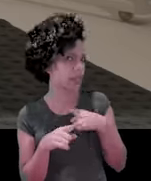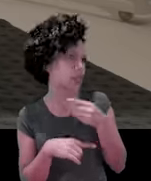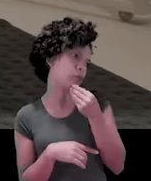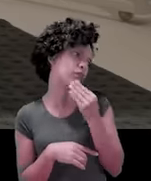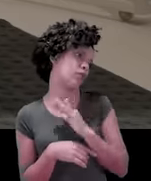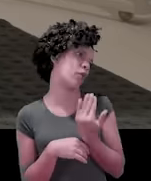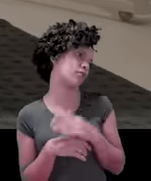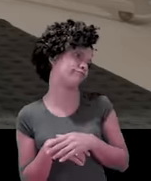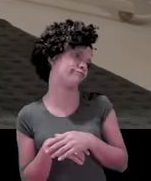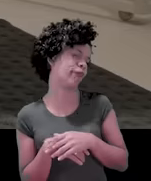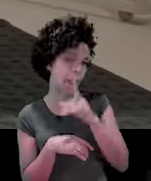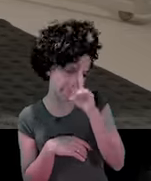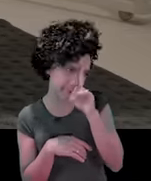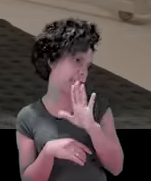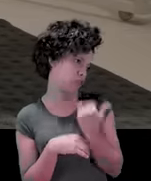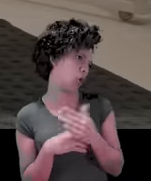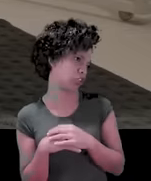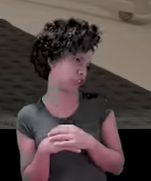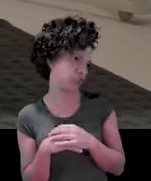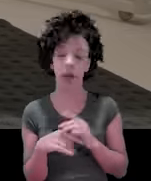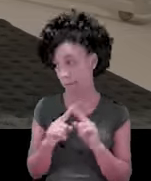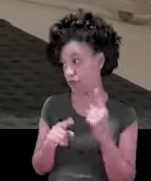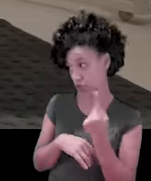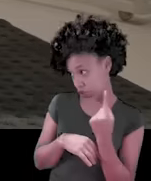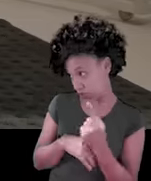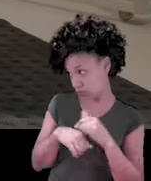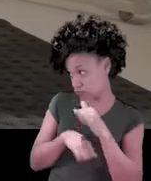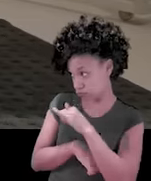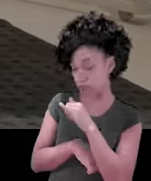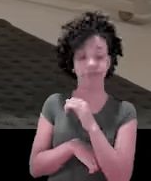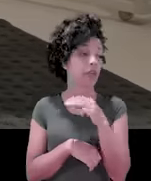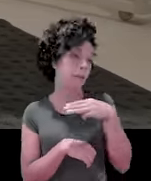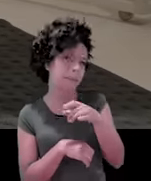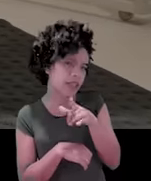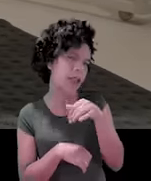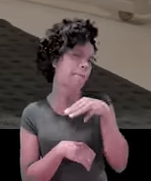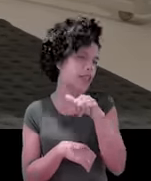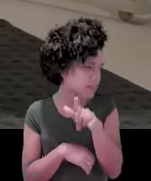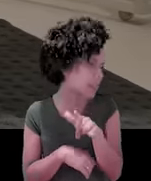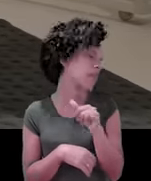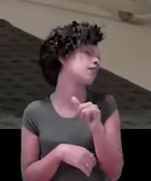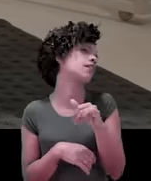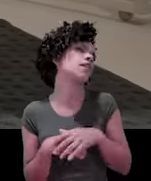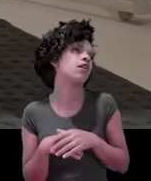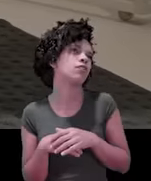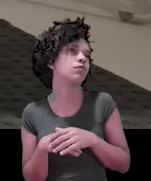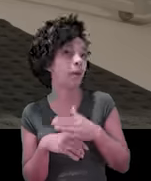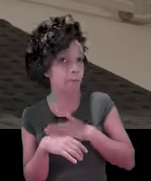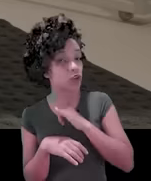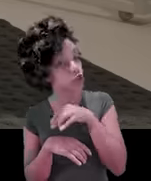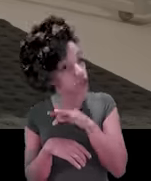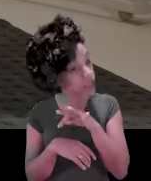deixa de morrer Tá e aí eu tava falando não era nada não deixar claro né então mayday mayday mayday deu meu Júlia está